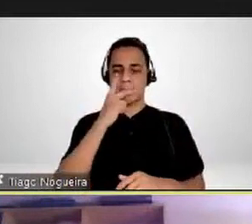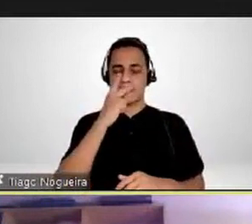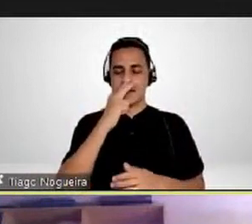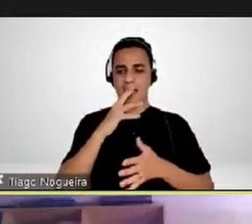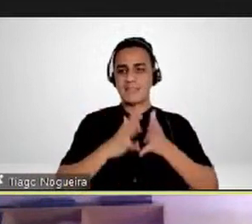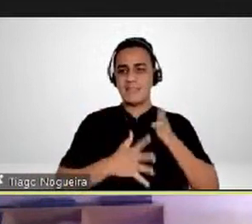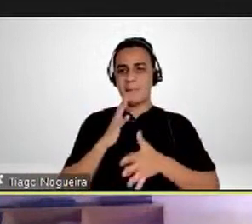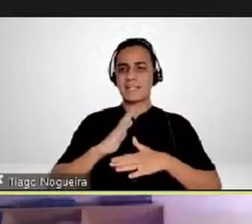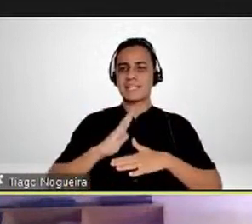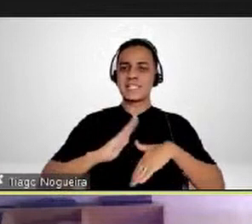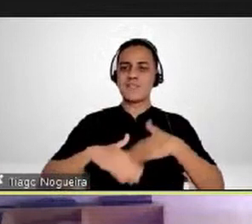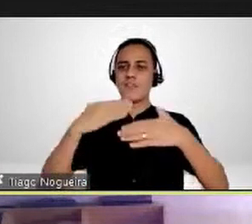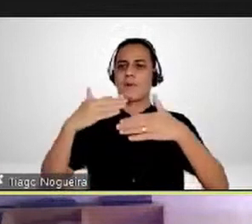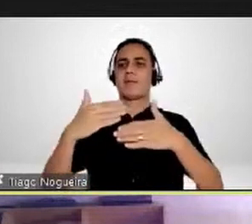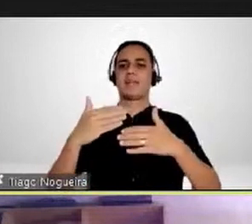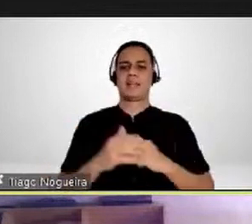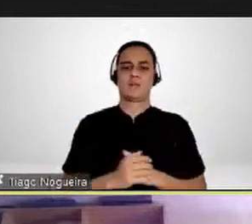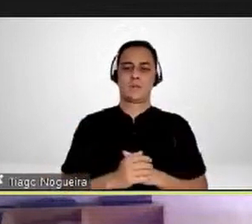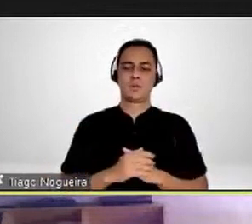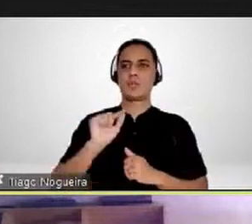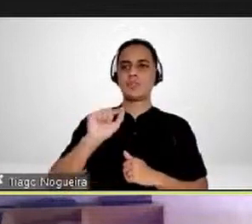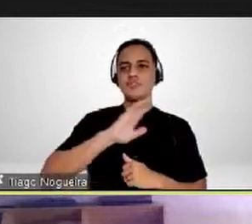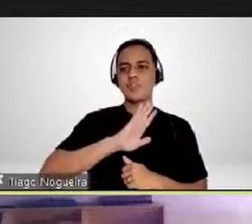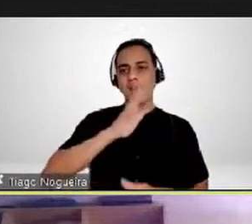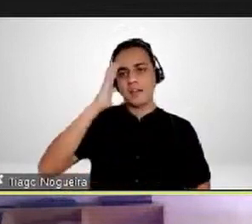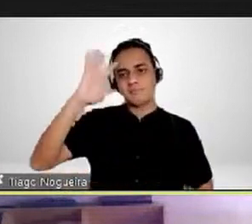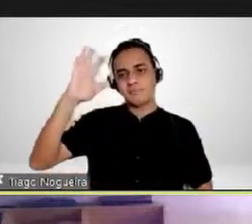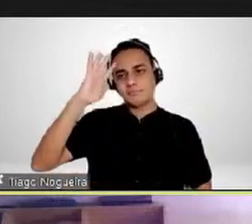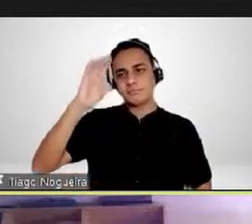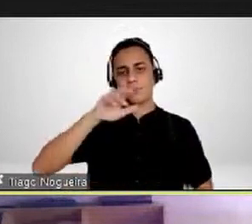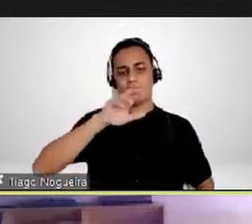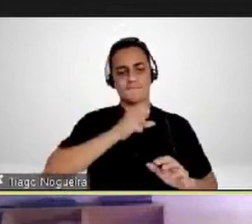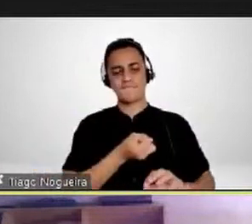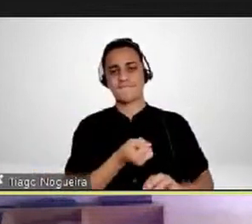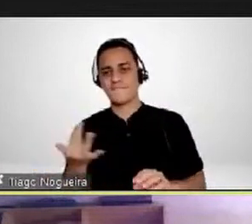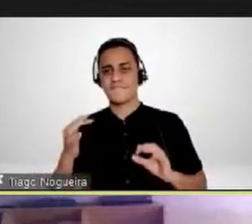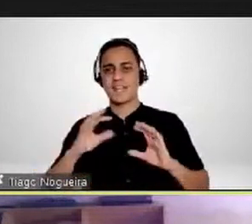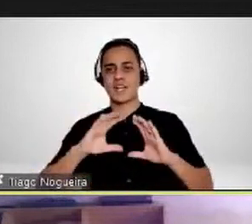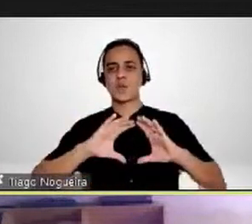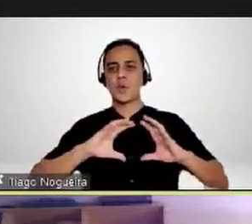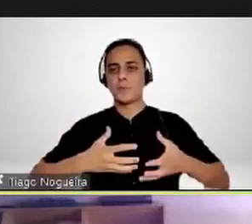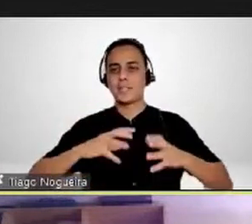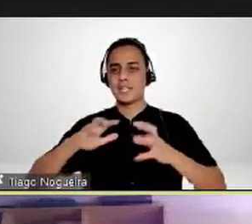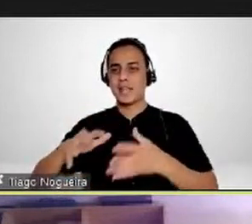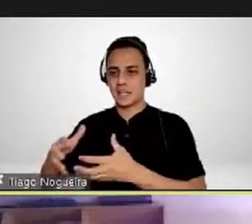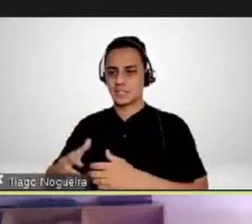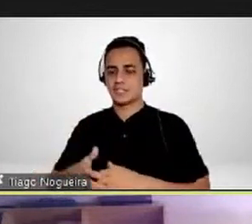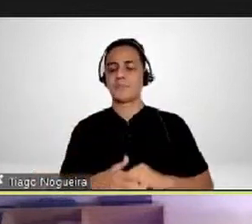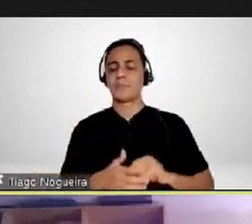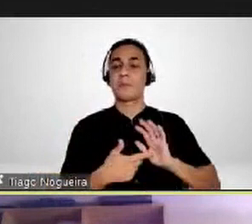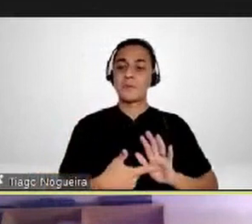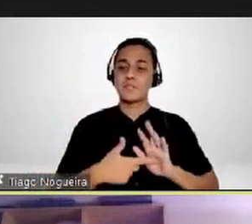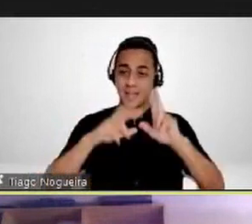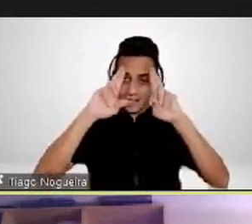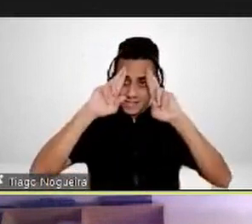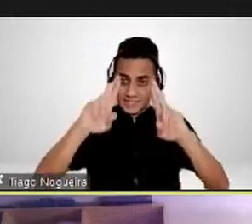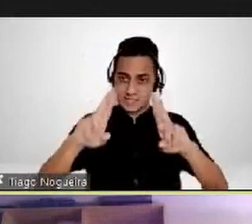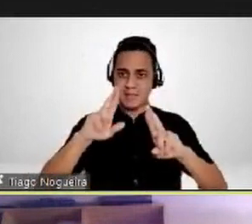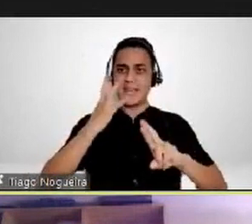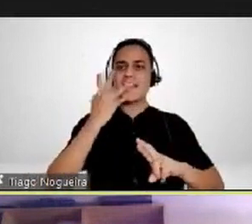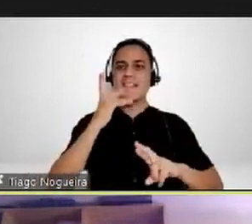das infâncias, projetadas ou sonhadas pelas diferentes comunidades, destacar o respeito às vidas infantis e